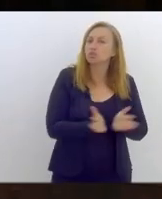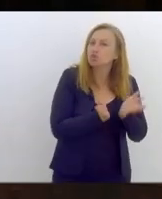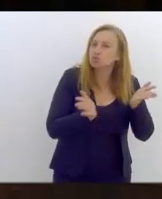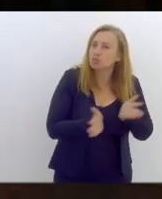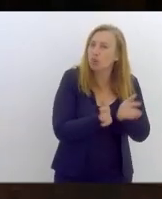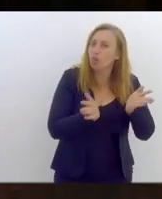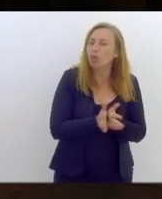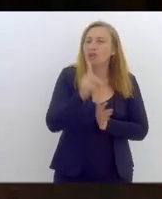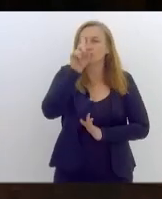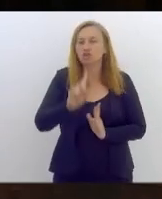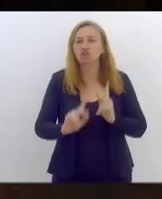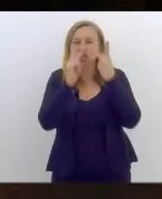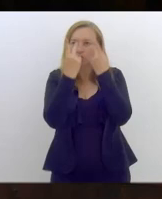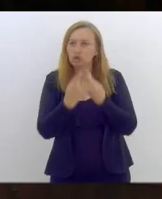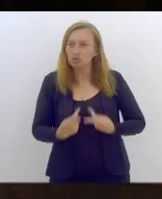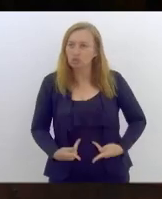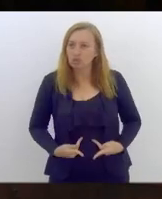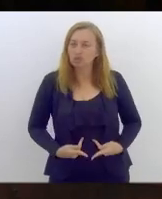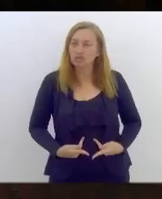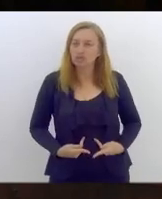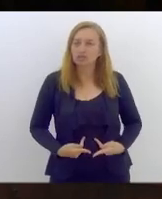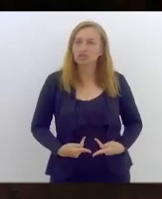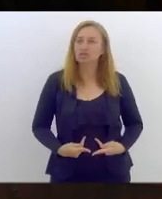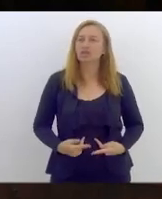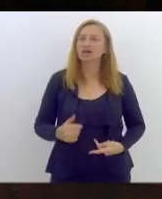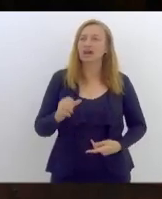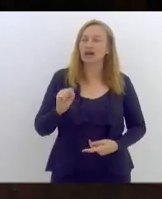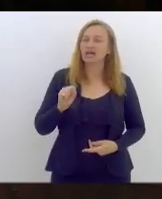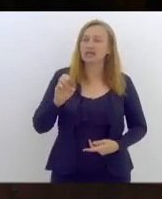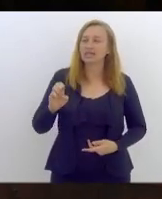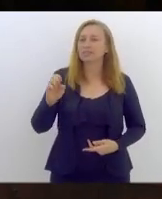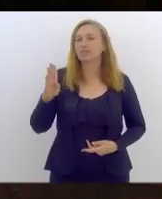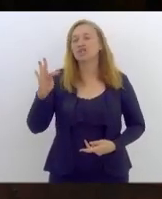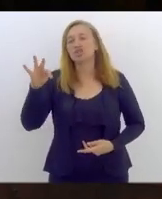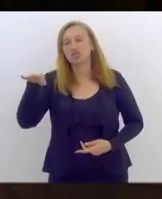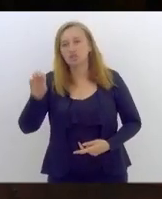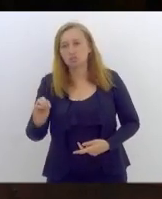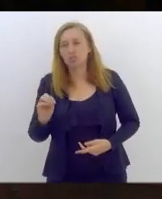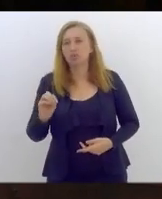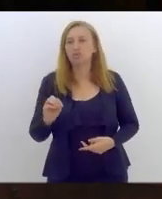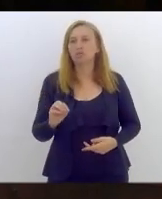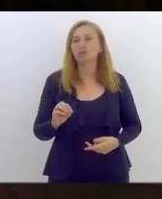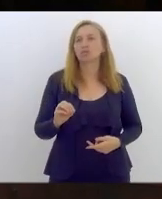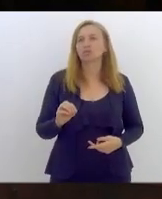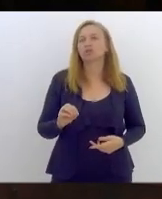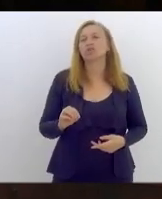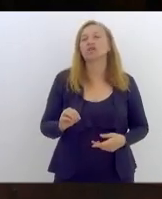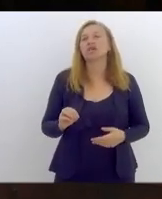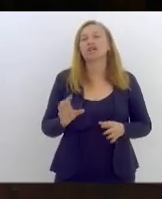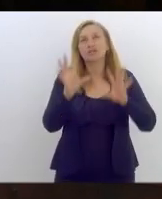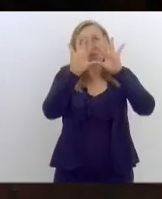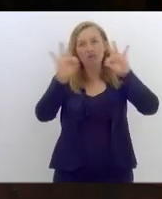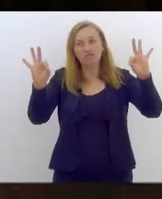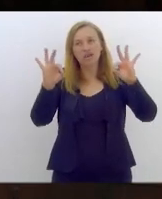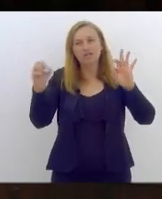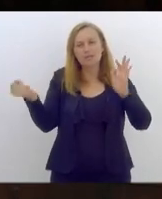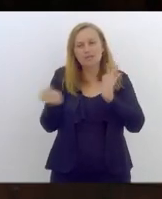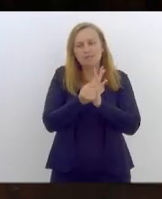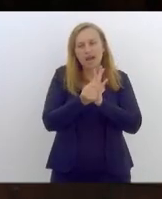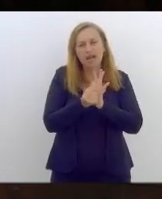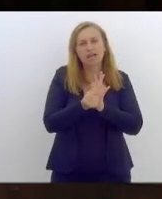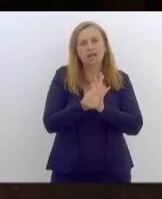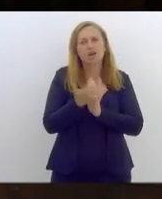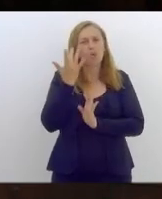dos direitos humanos, foi arcebispo de Olinda, e ele tem uma frase que eu acho que marca